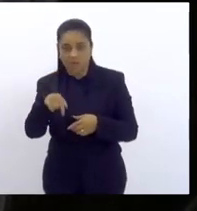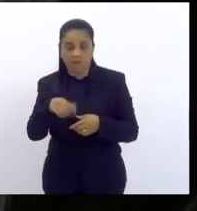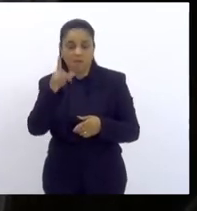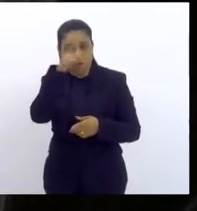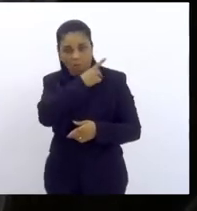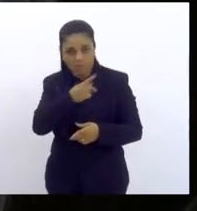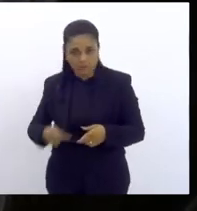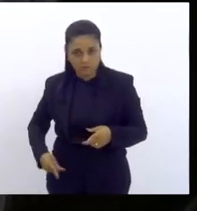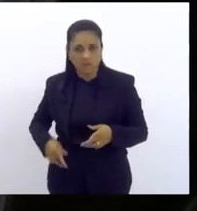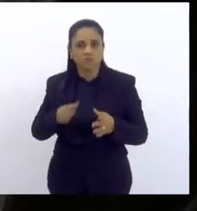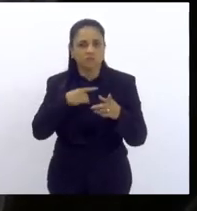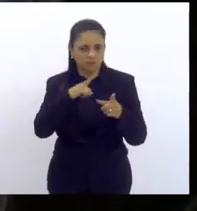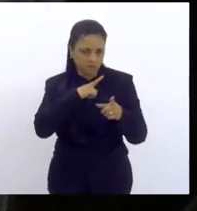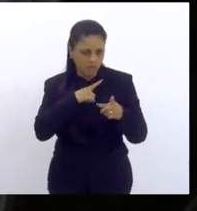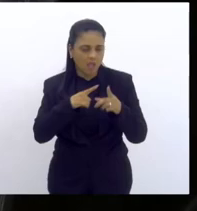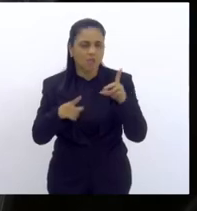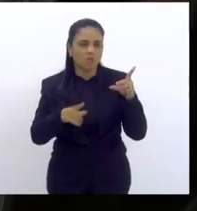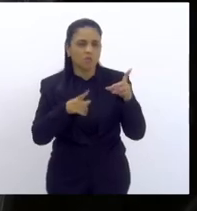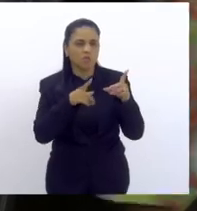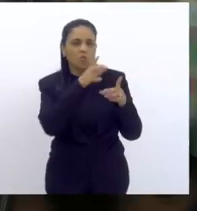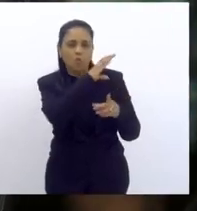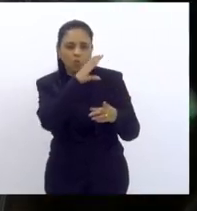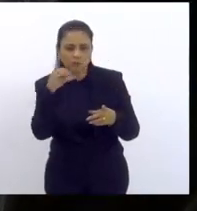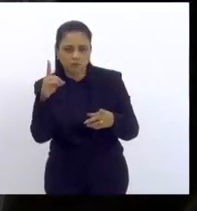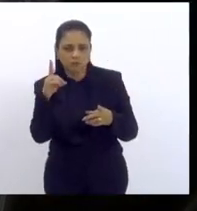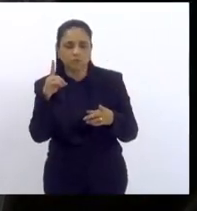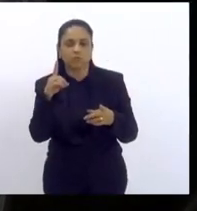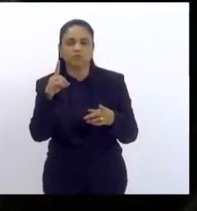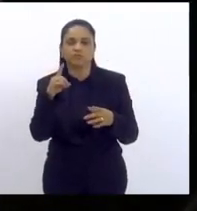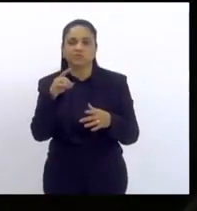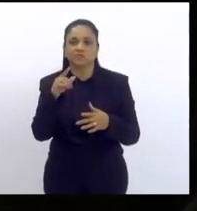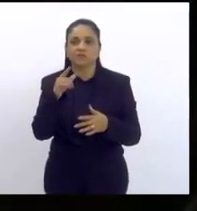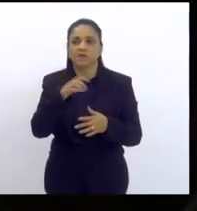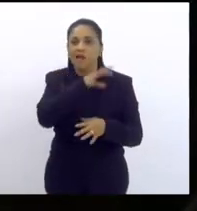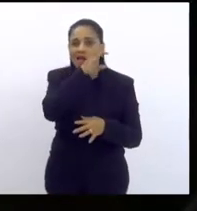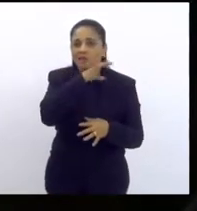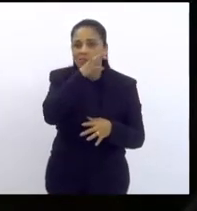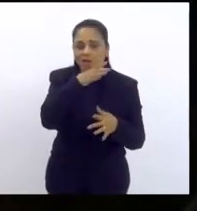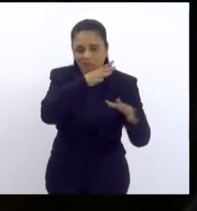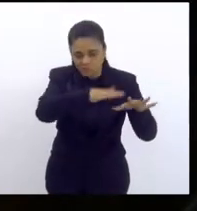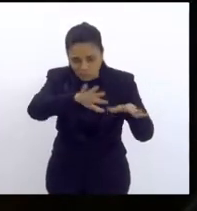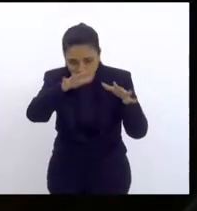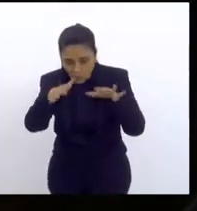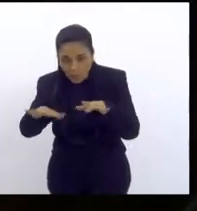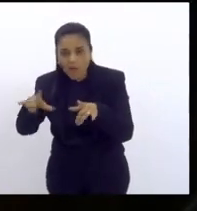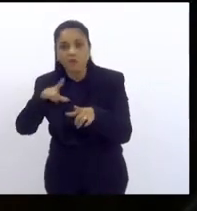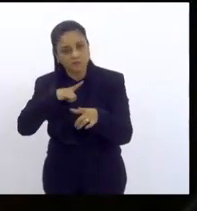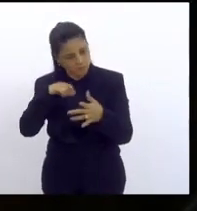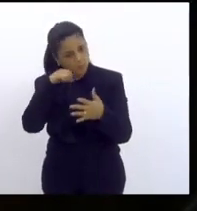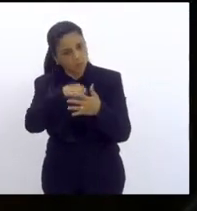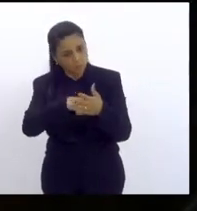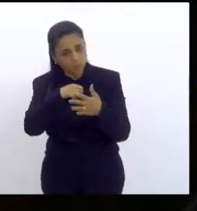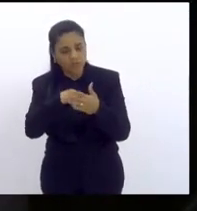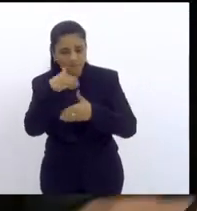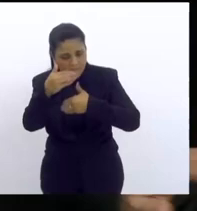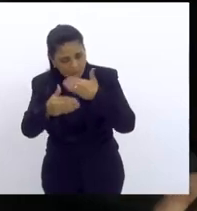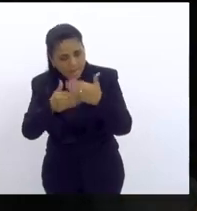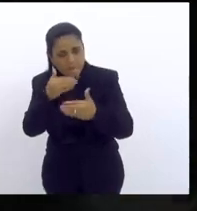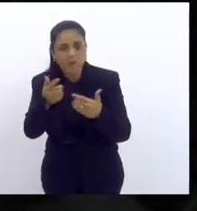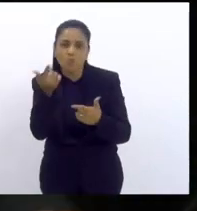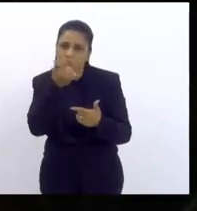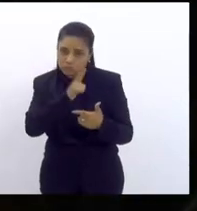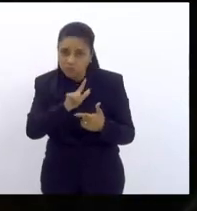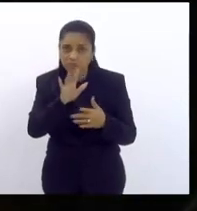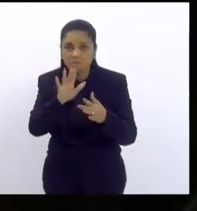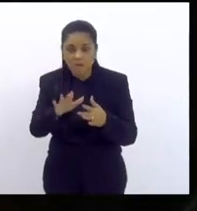que é o nosso coordenador de animais marinhos a gente mexe também com animais marinhos são lutas que a gente tem que às vezes tem algum avanço Mas o problema